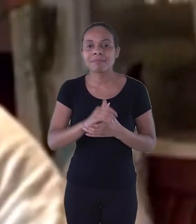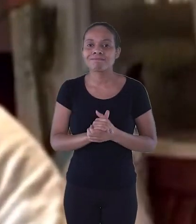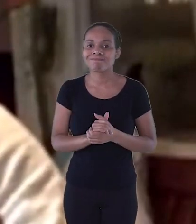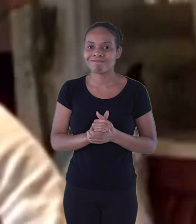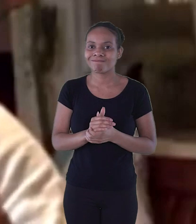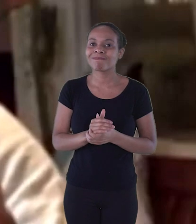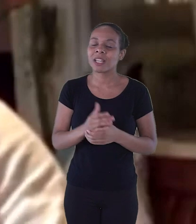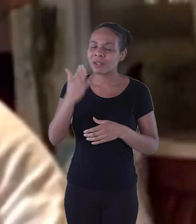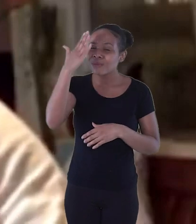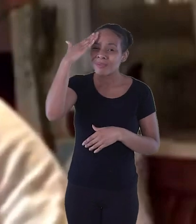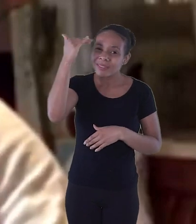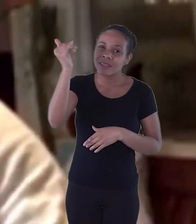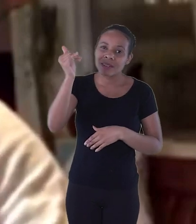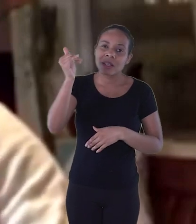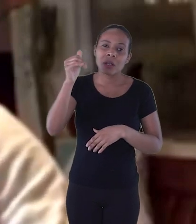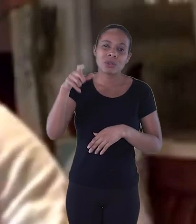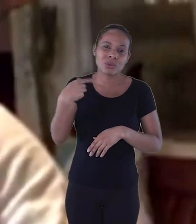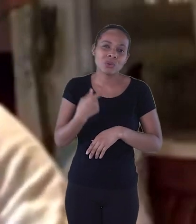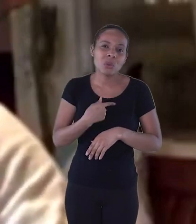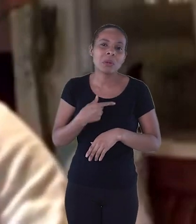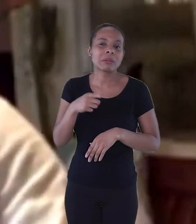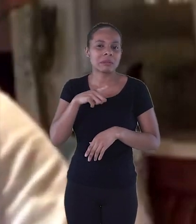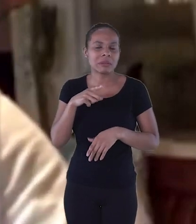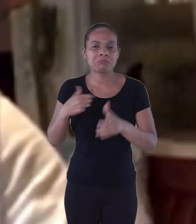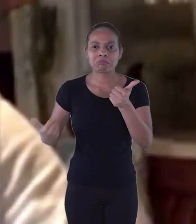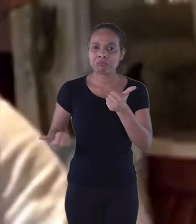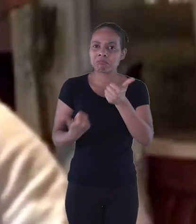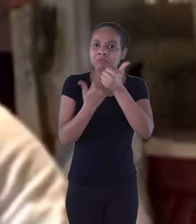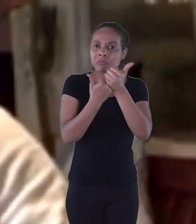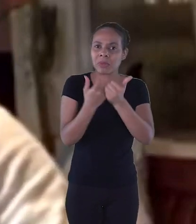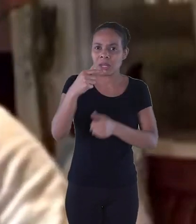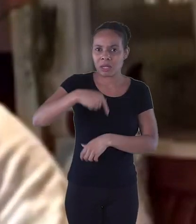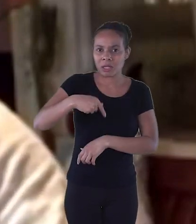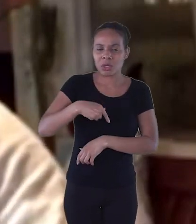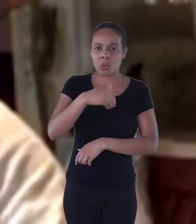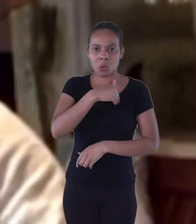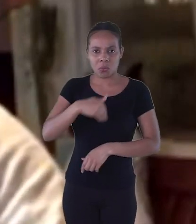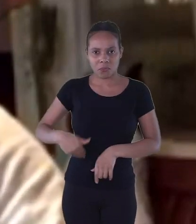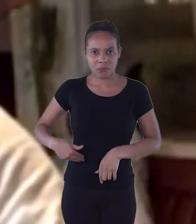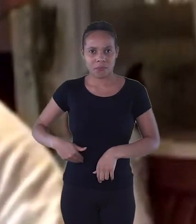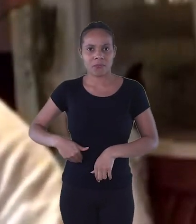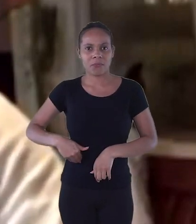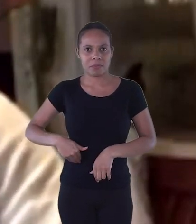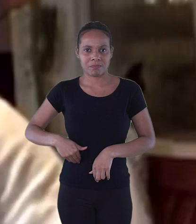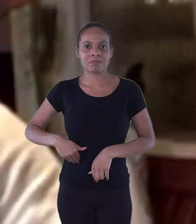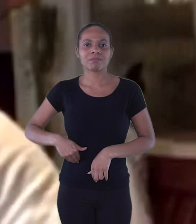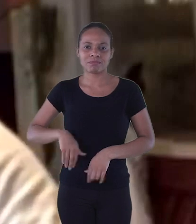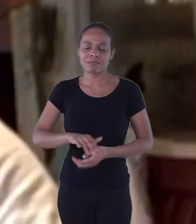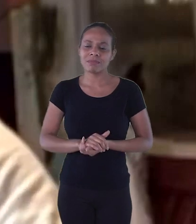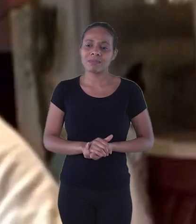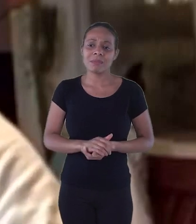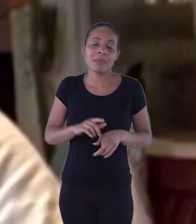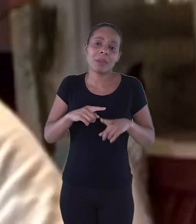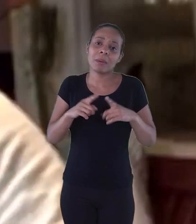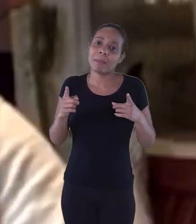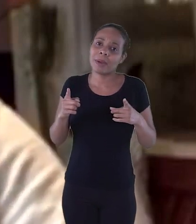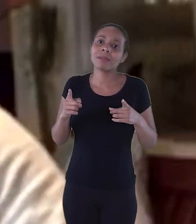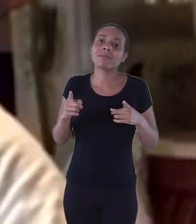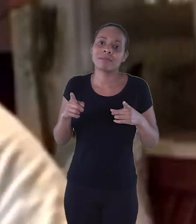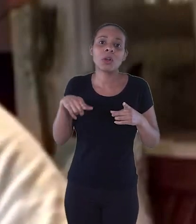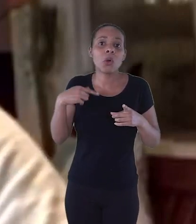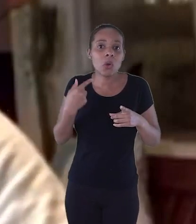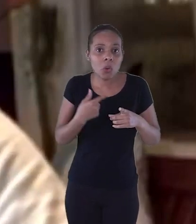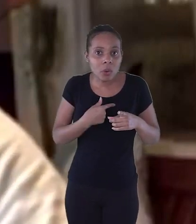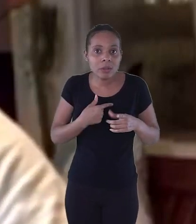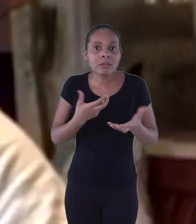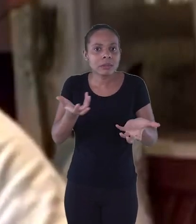Eu sei que a gente tem patrocínio aqui na live do governo federal, mas é um convite para destituir esse governo que